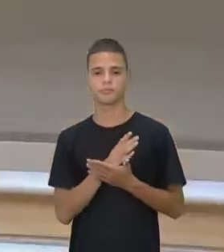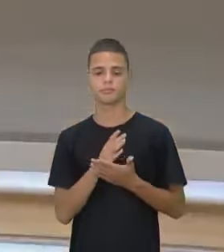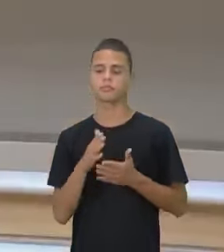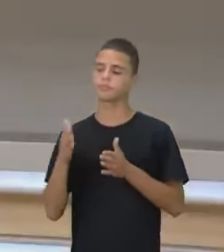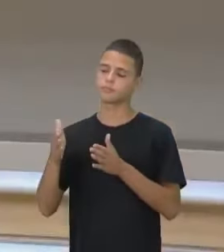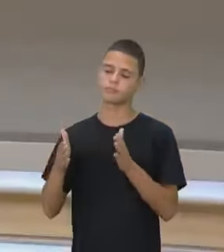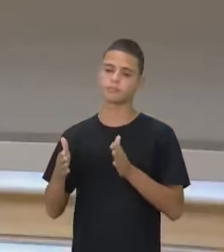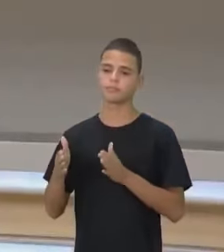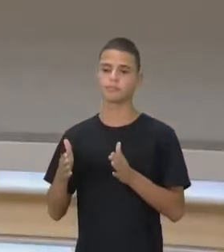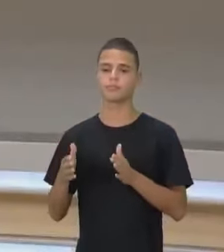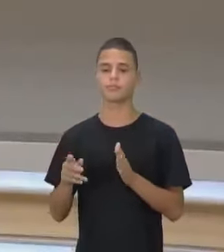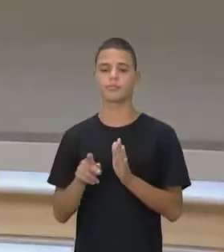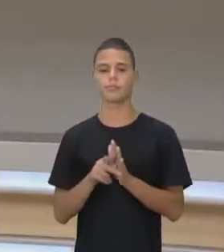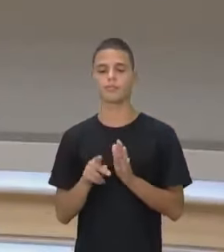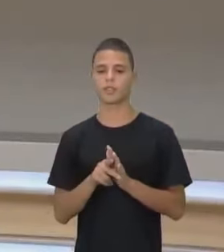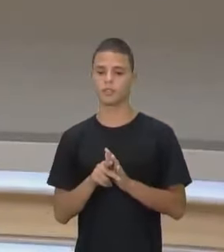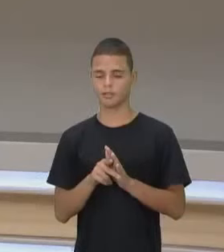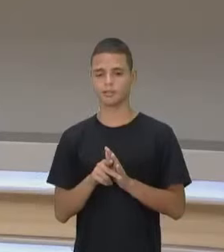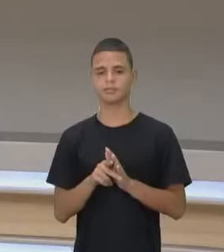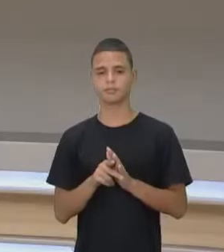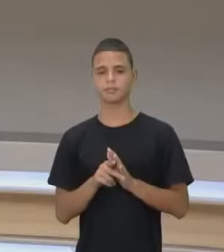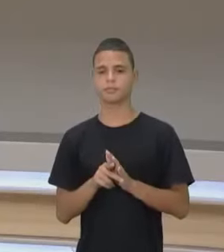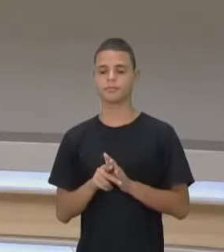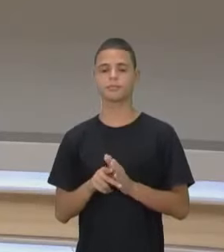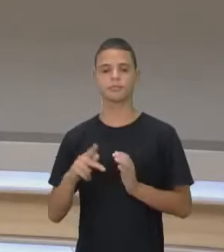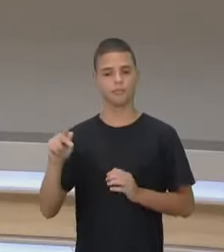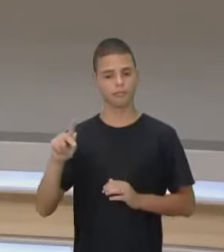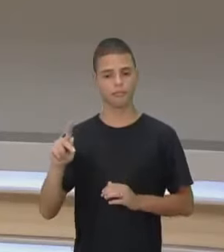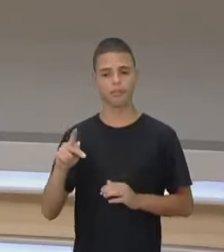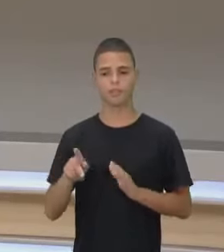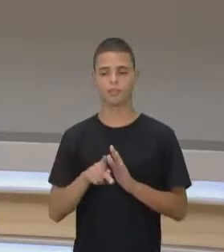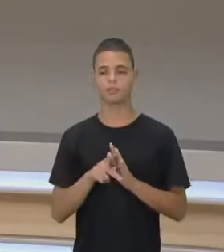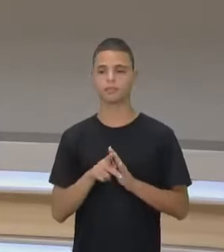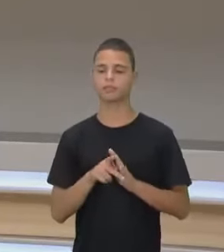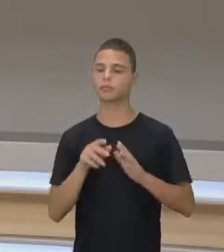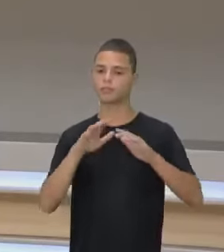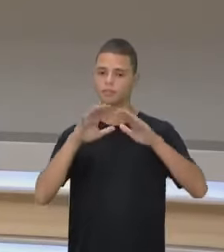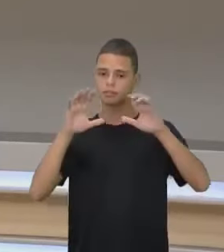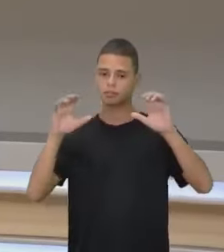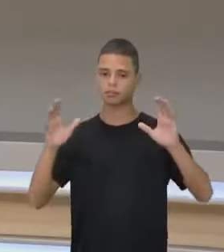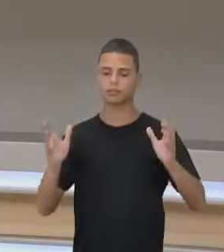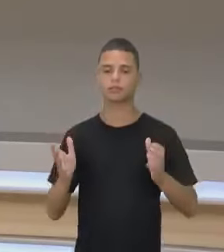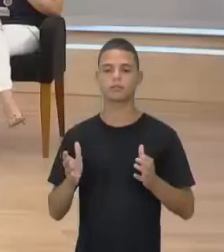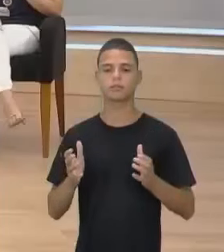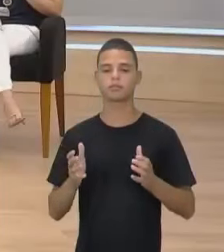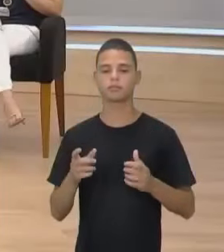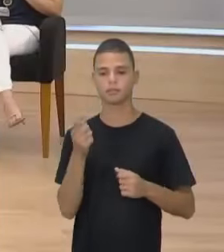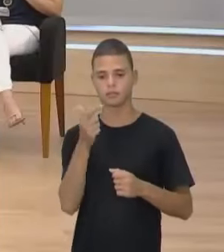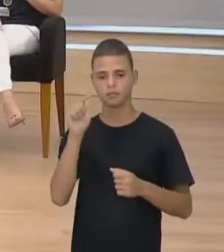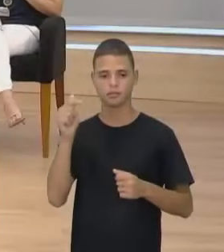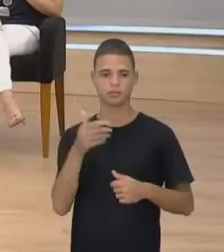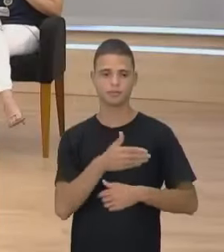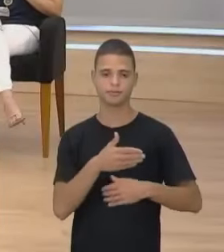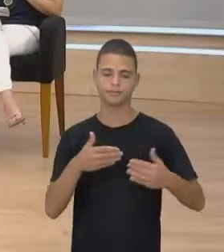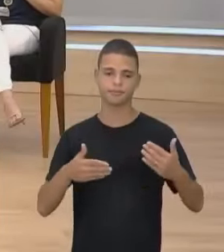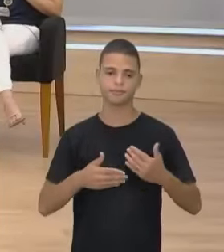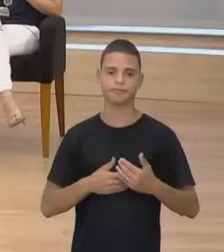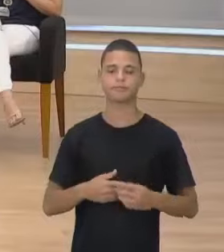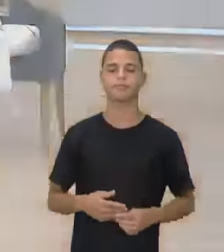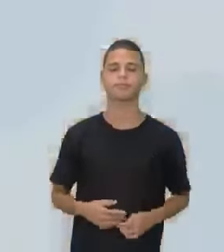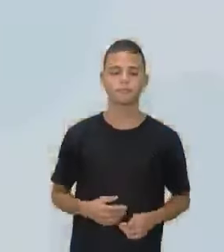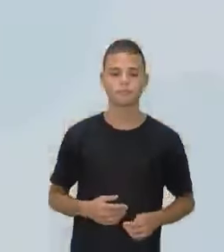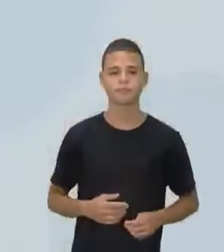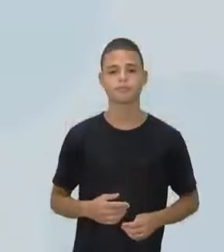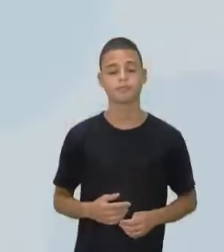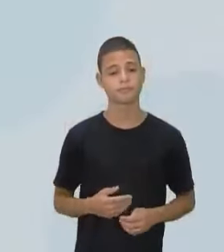condições de umidade, temperatura e de pressão na atmosfera. Tá? Com isso a gente pode ir para o próximo? Podemos. Vamos lá. Então aqui